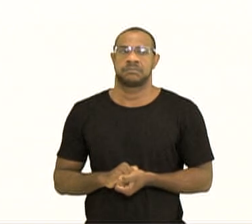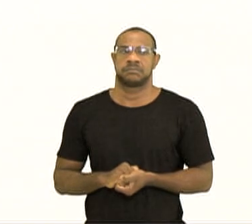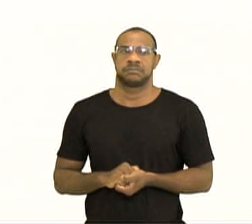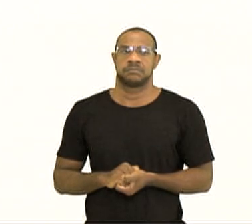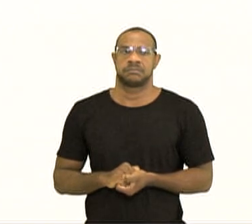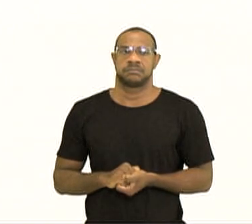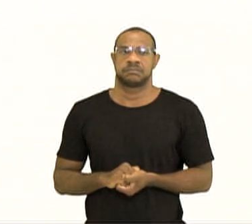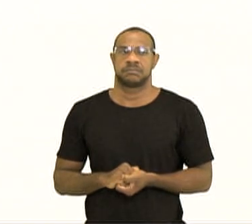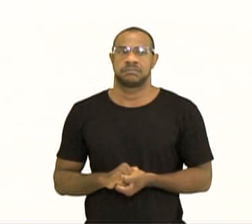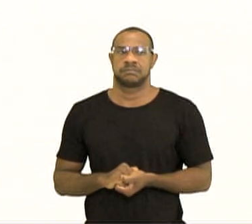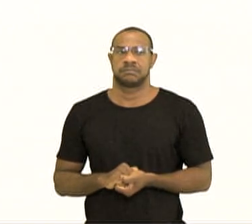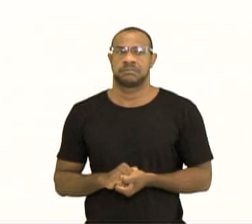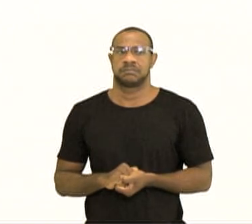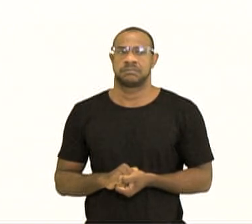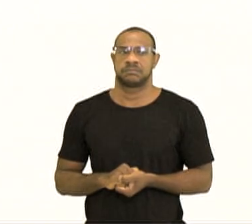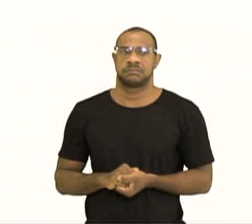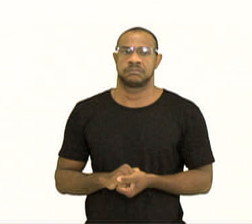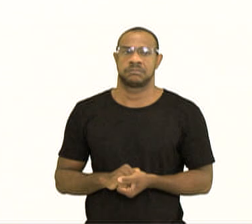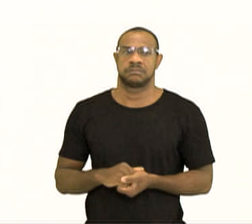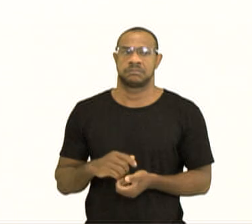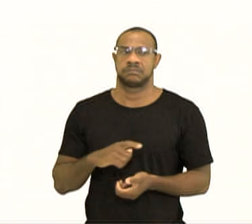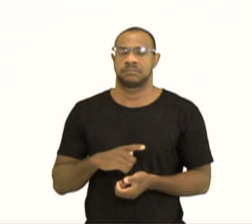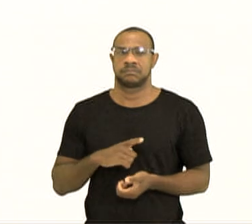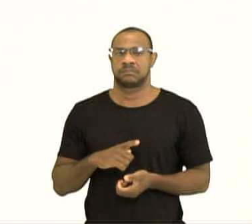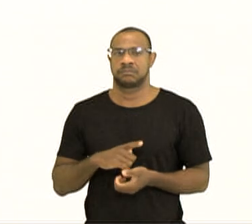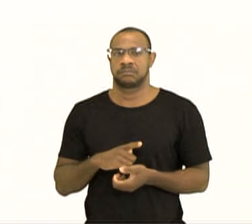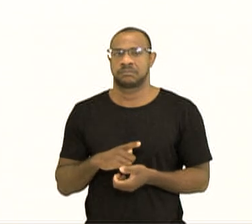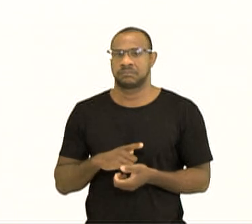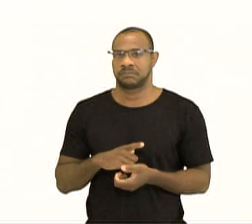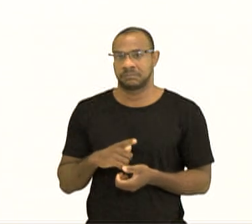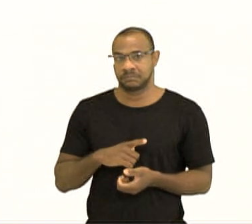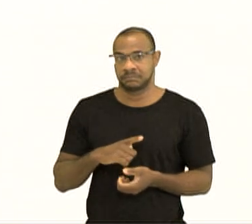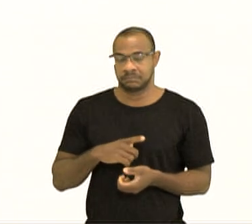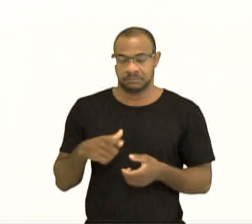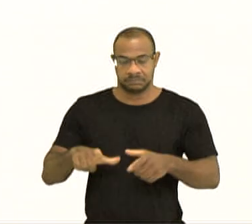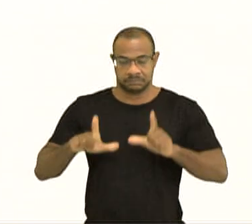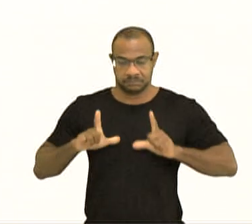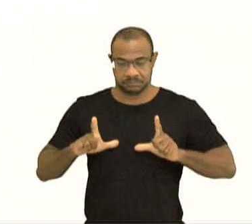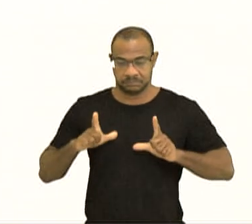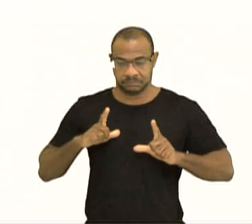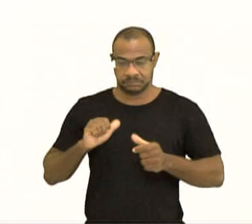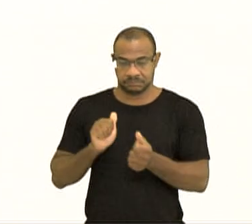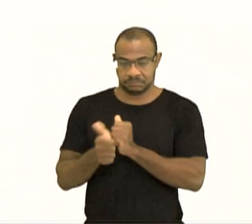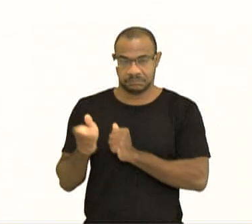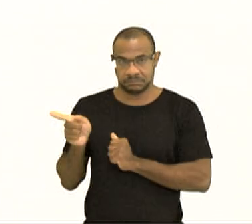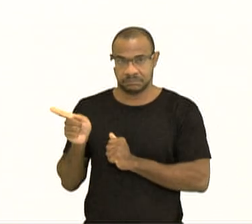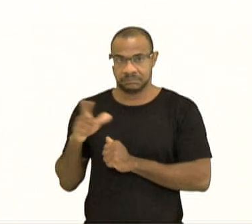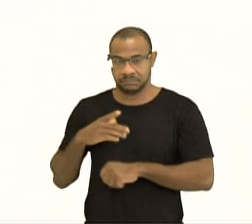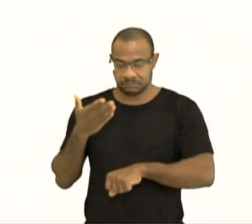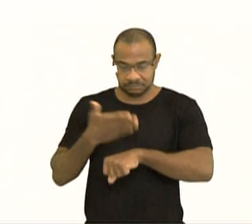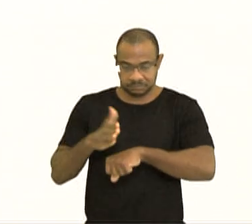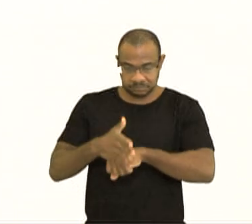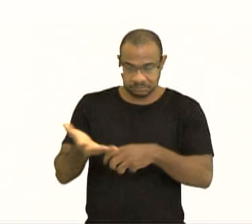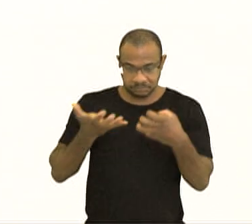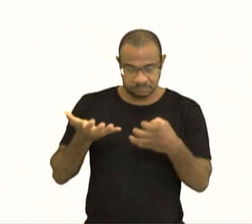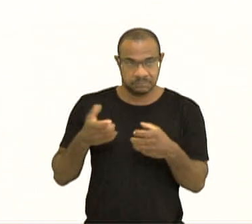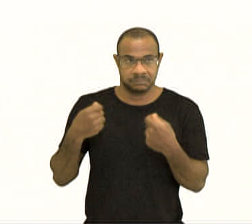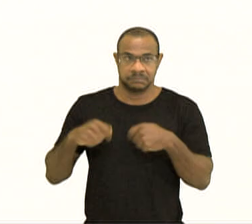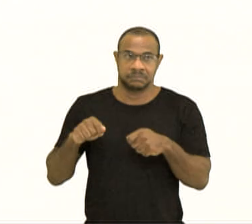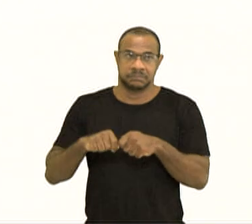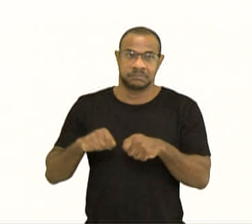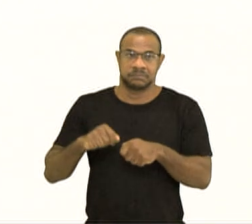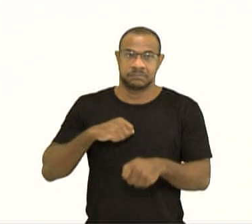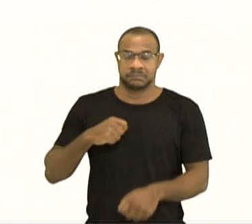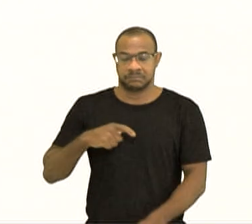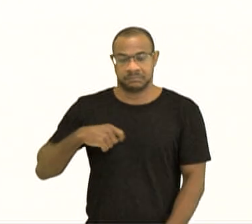Para tirar a certificação desse esporte é mais fácil do que parece. Se você quer praticar esse esporte, você terá que ter